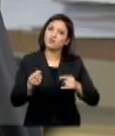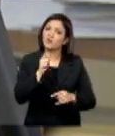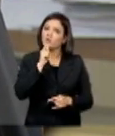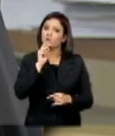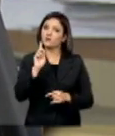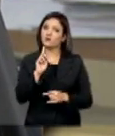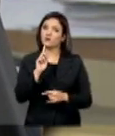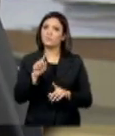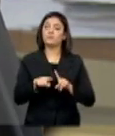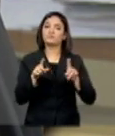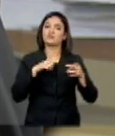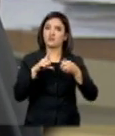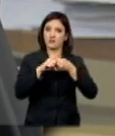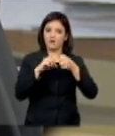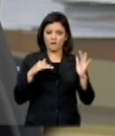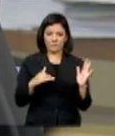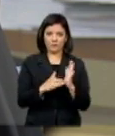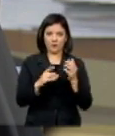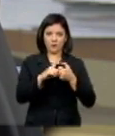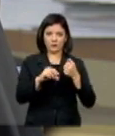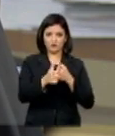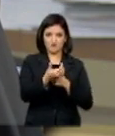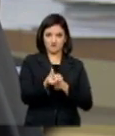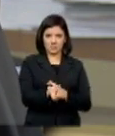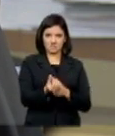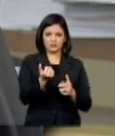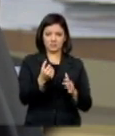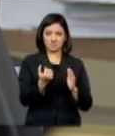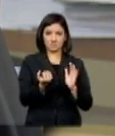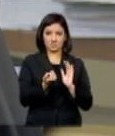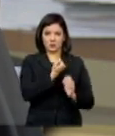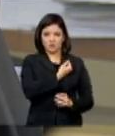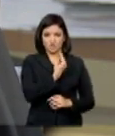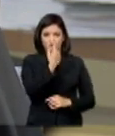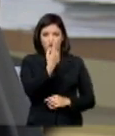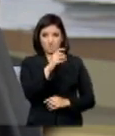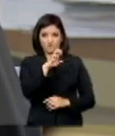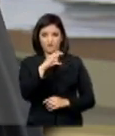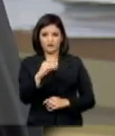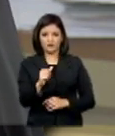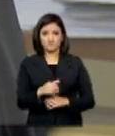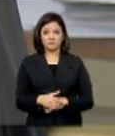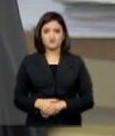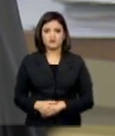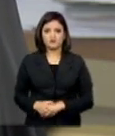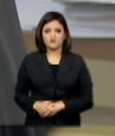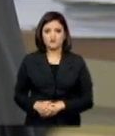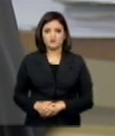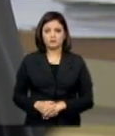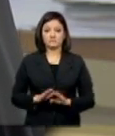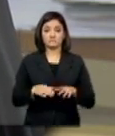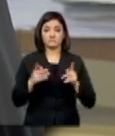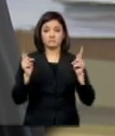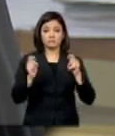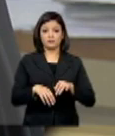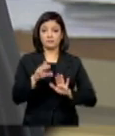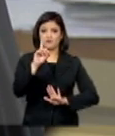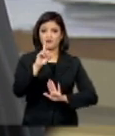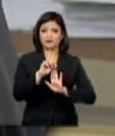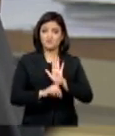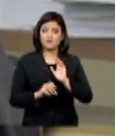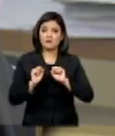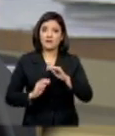16 1 do ego nesse sentido a capacidade desde e que pode ser limitada em razão de